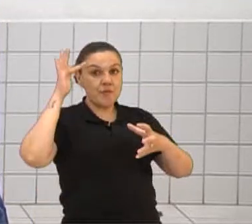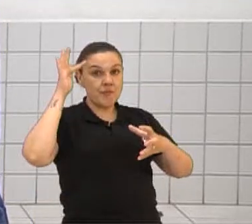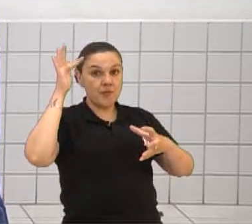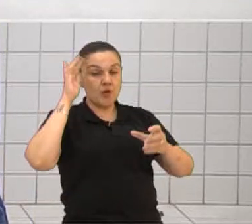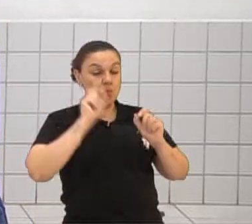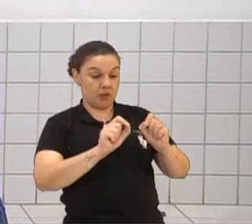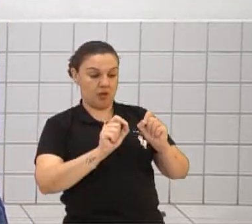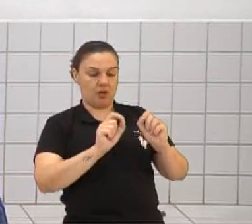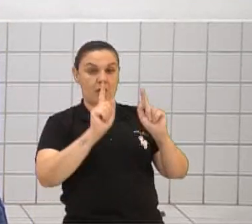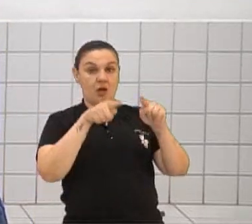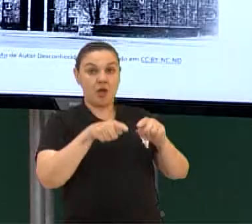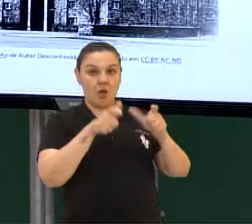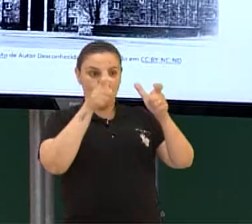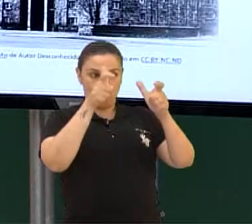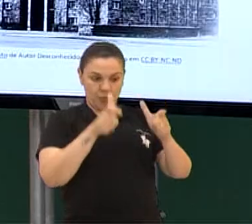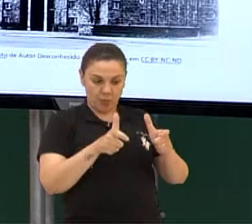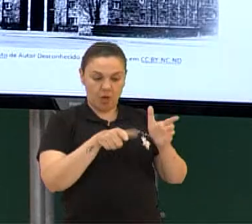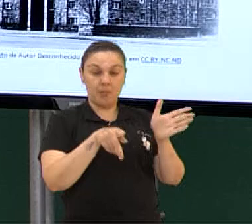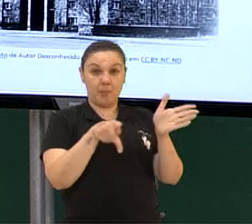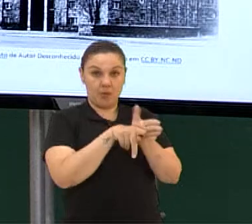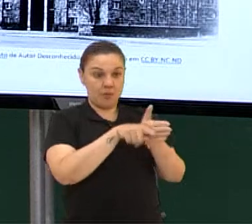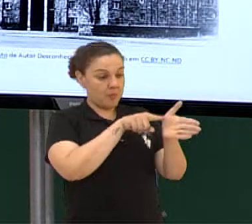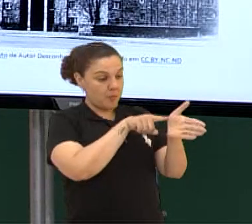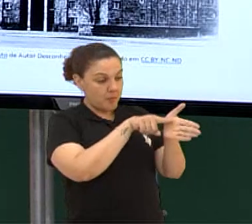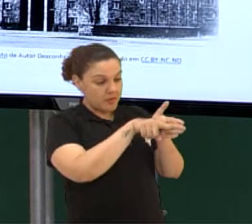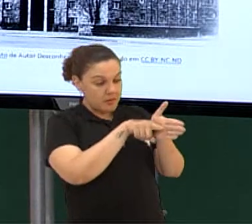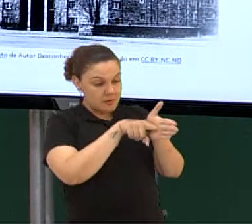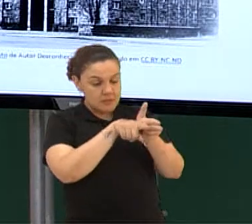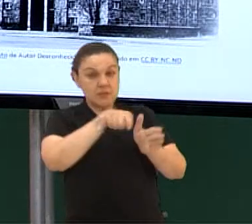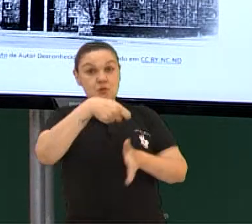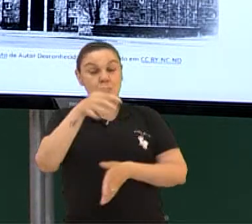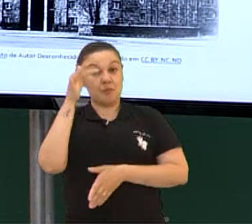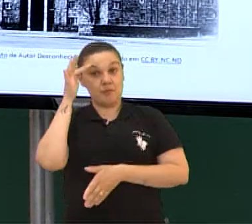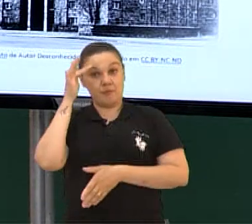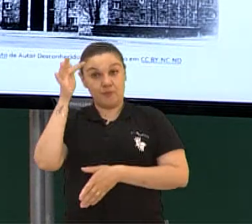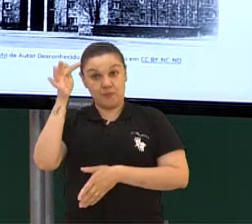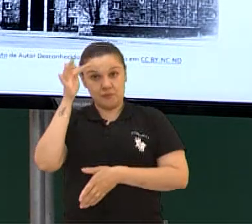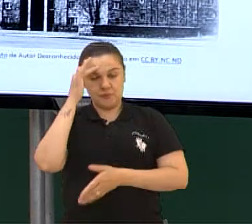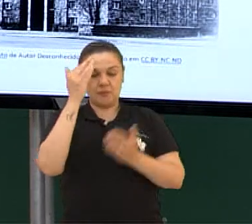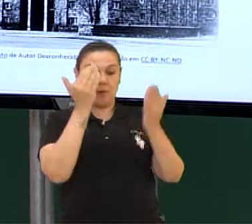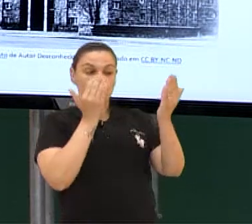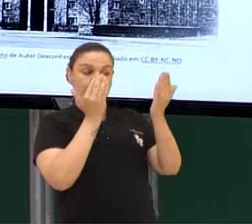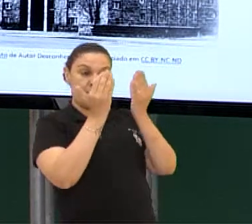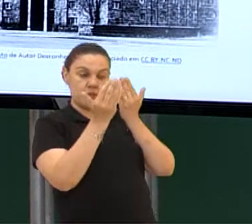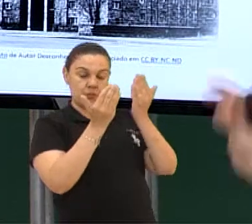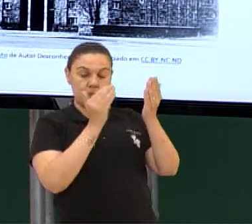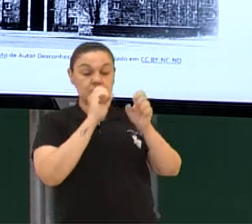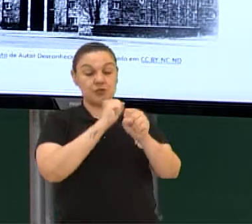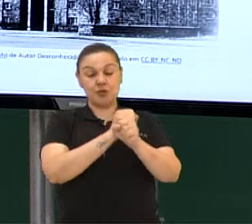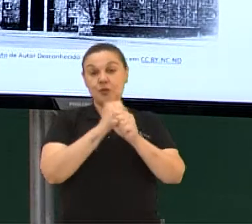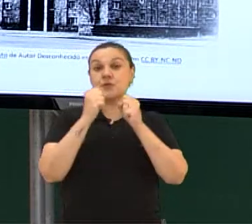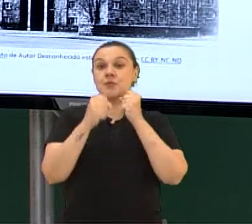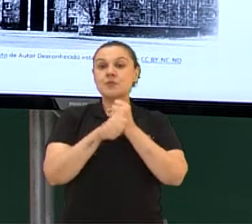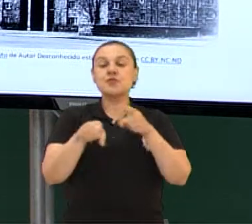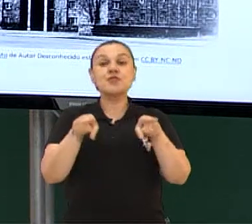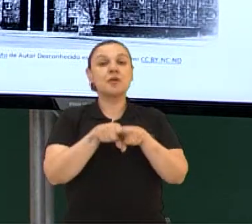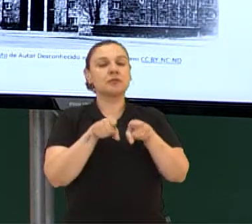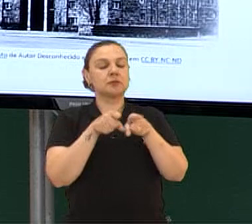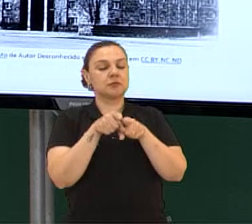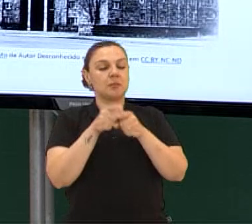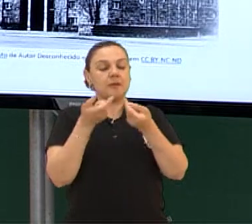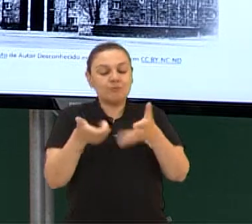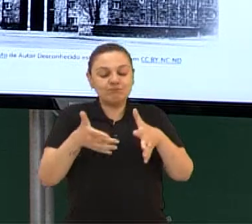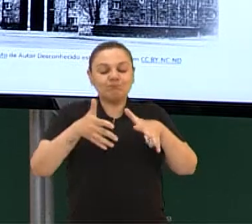foi uma instituição, um centro de pesquisas em filosofia, psicologia e sociologia, que inclui